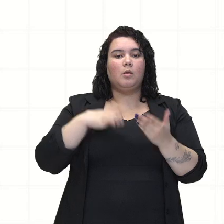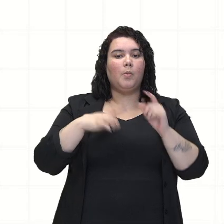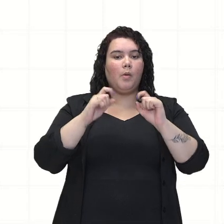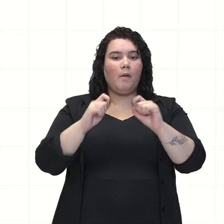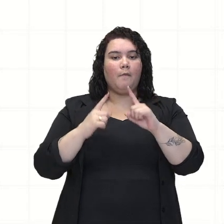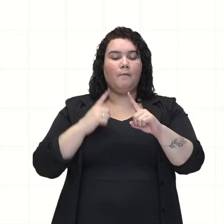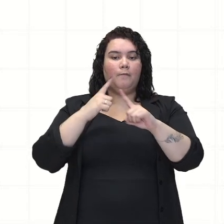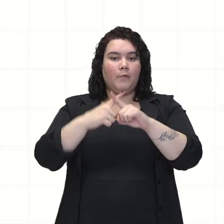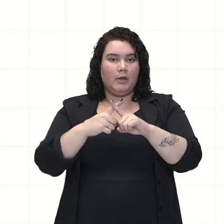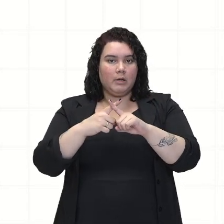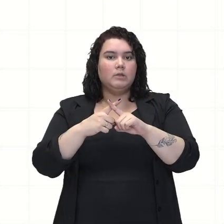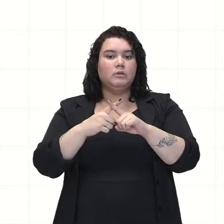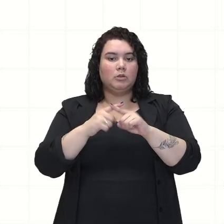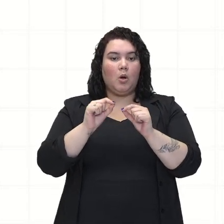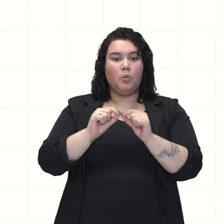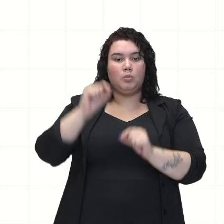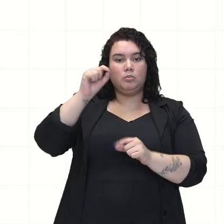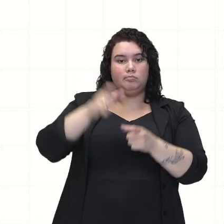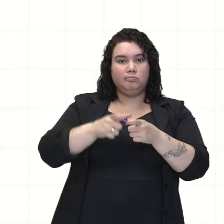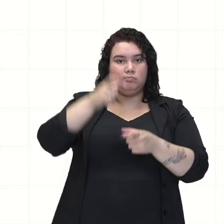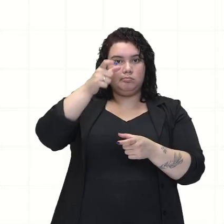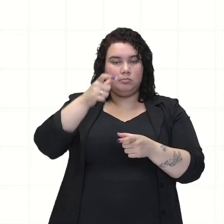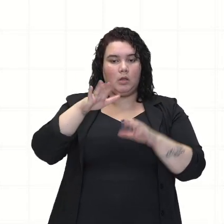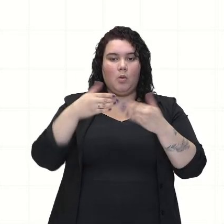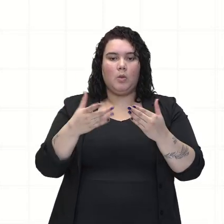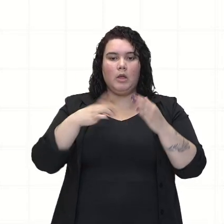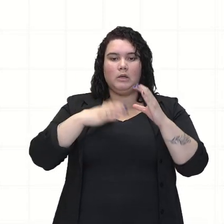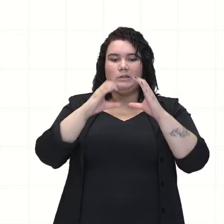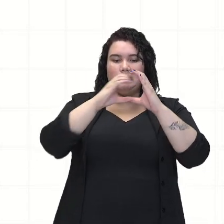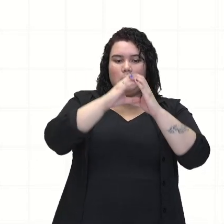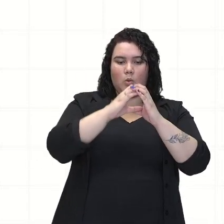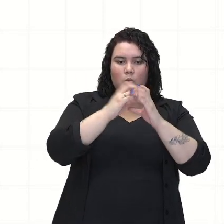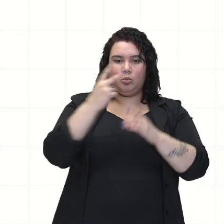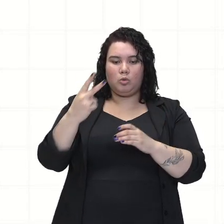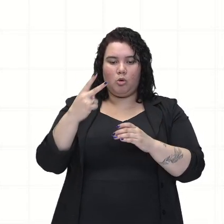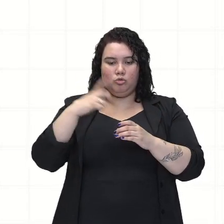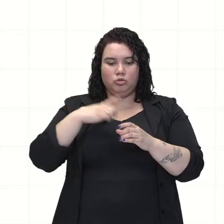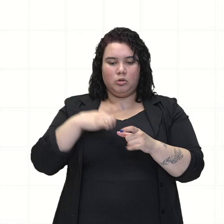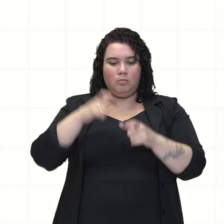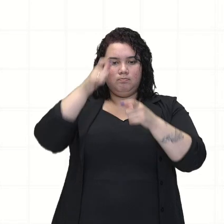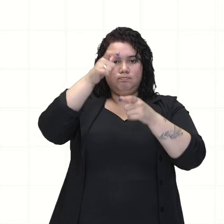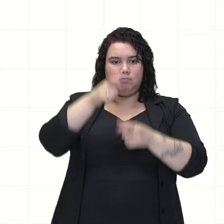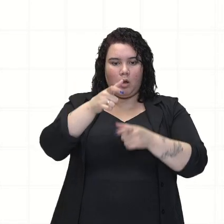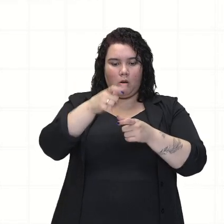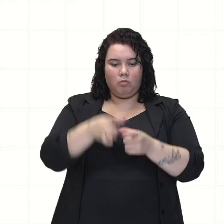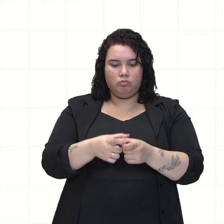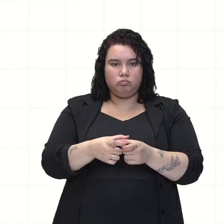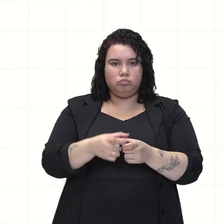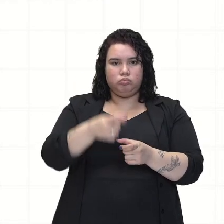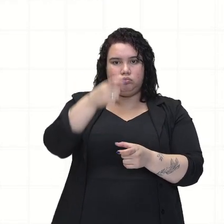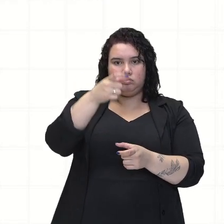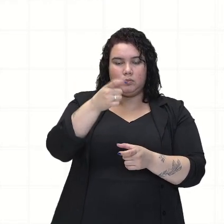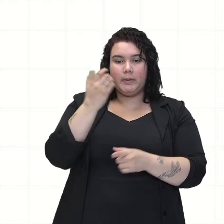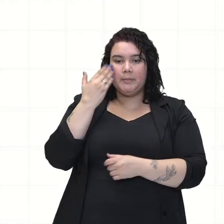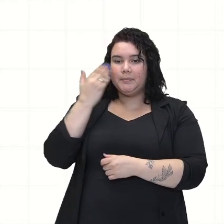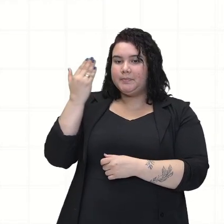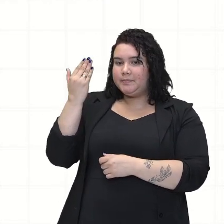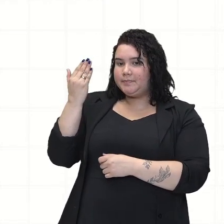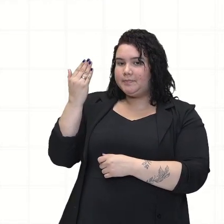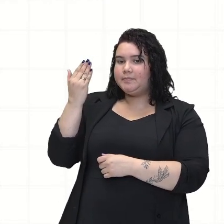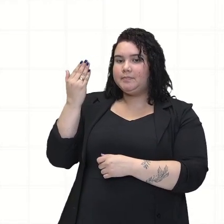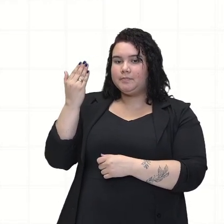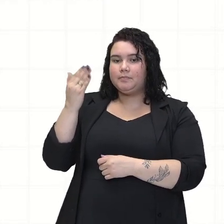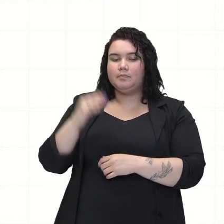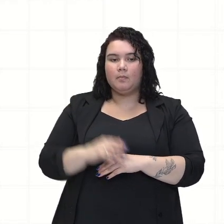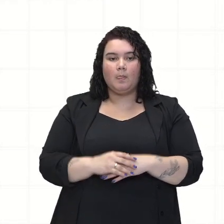é uma figura geométrica formada por 2 bases circulares e a área lateral que liga esses 2 círculos. Então, para